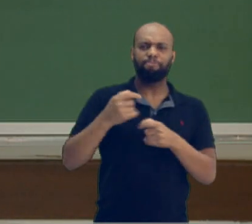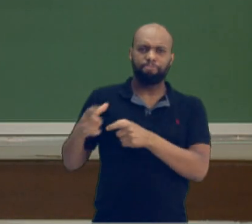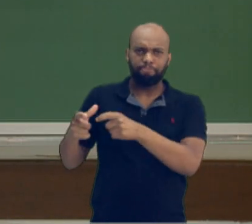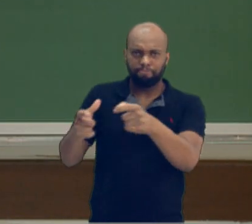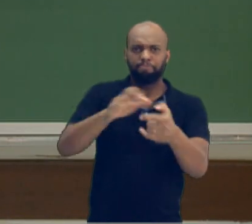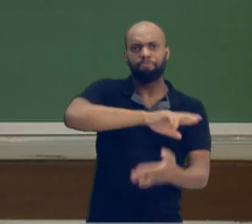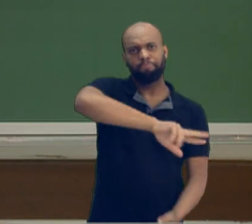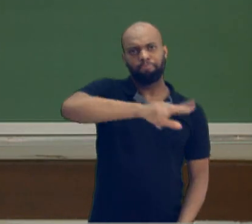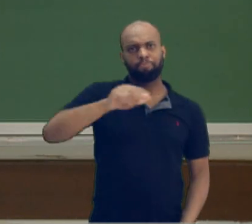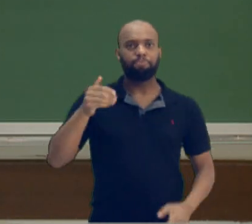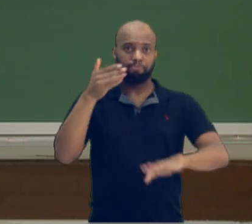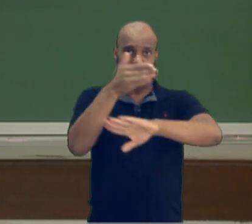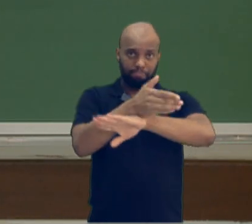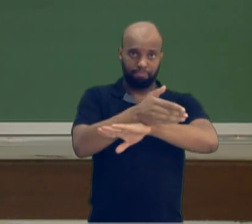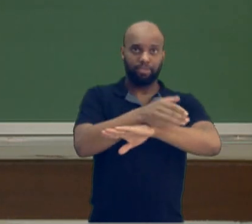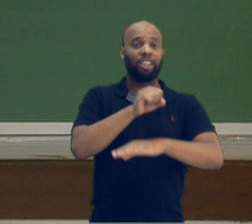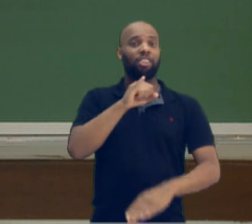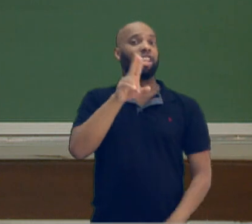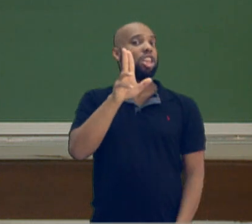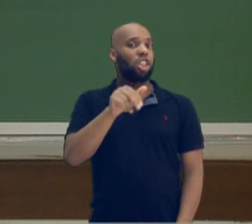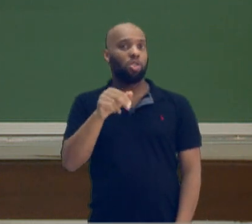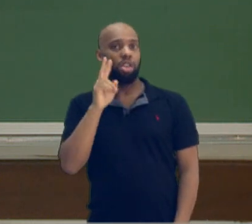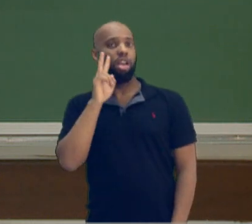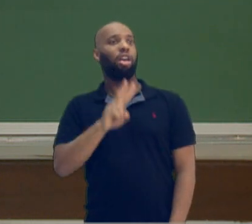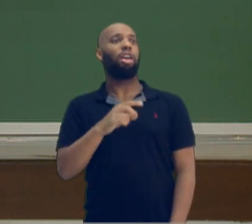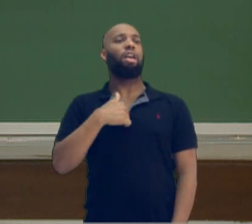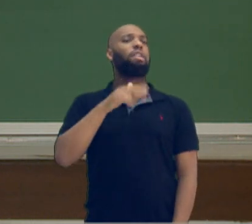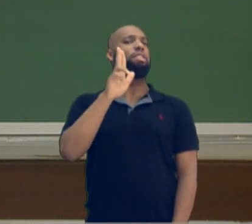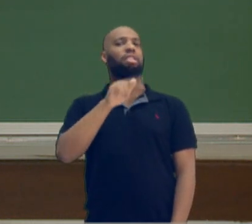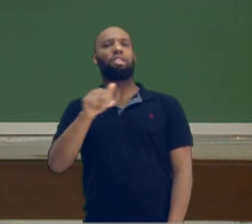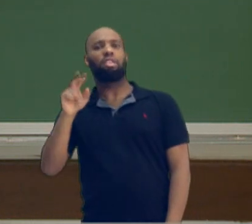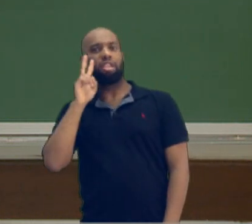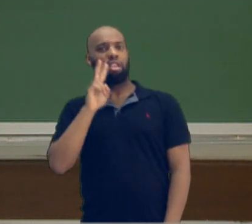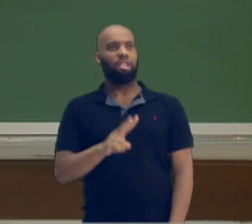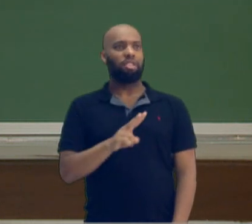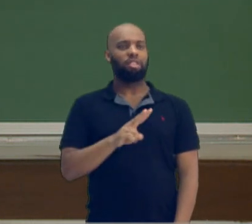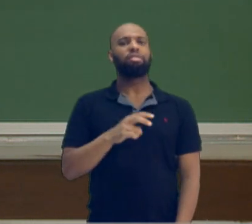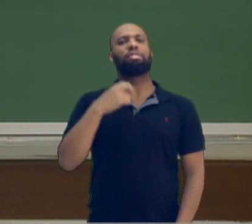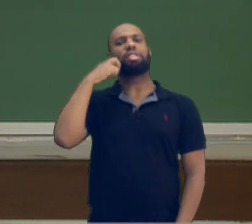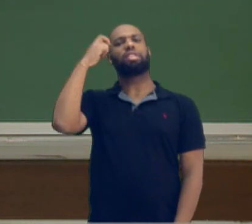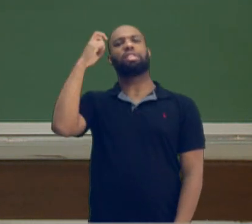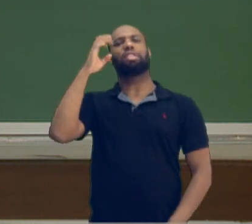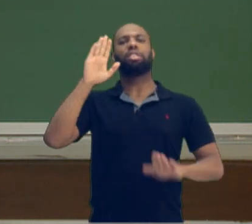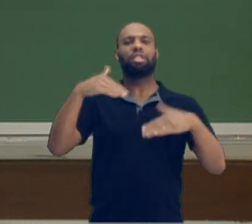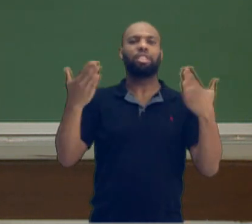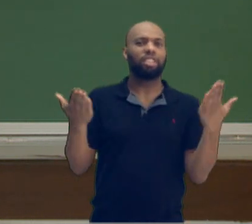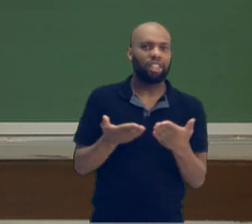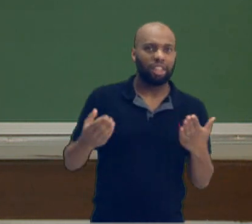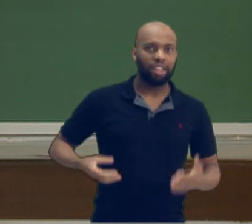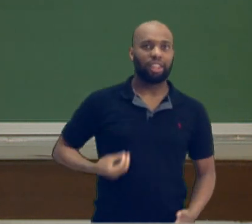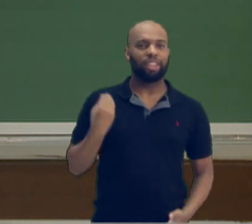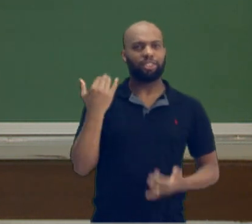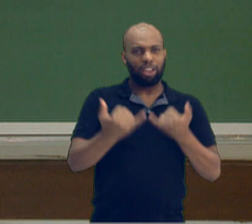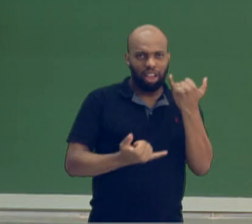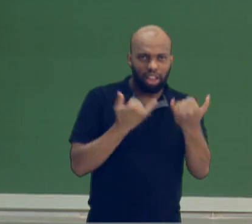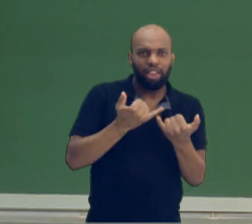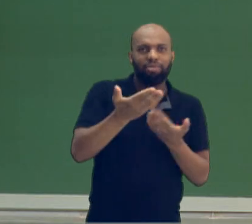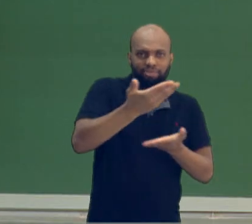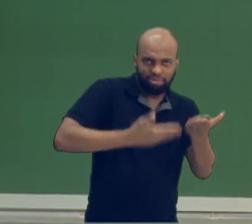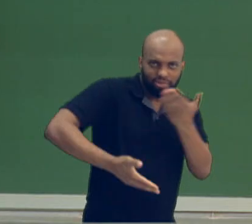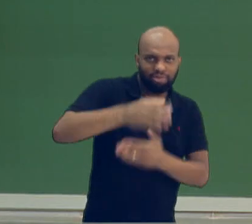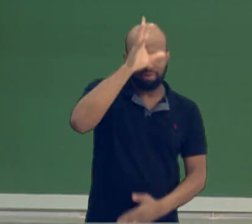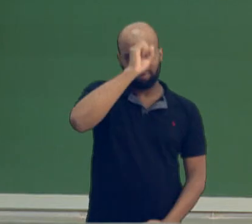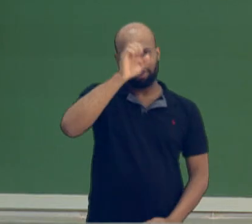você acessar essas obras. Se você nunca viu, professora, eu nunca vi, ai meu Deus, que vergonha. Não, a gente está aqui para aprender e trocar ideias, né?